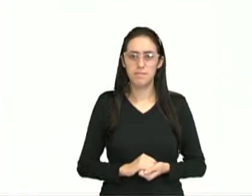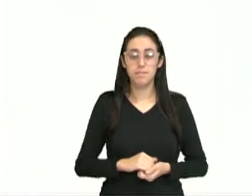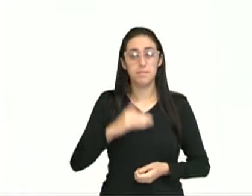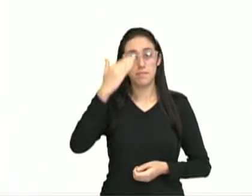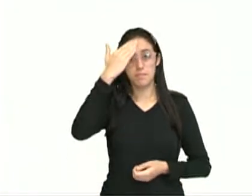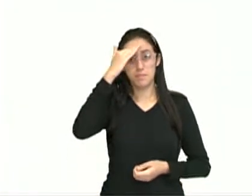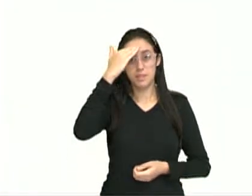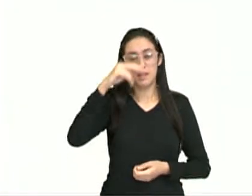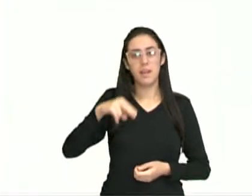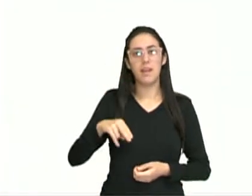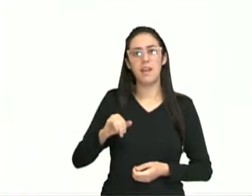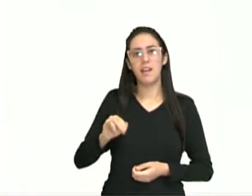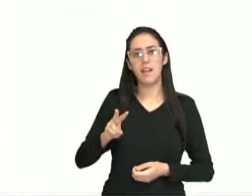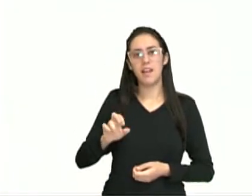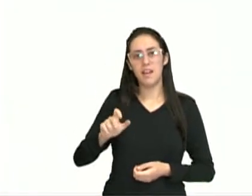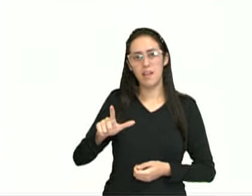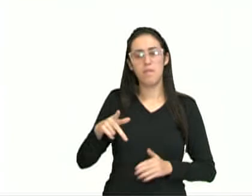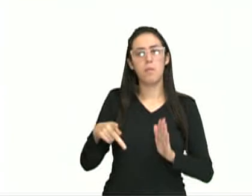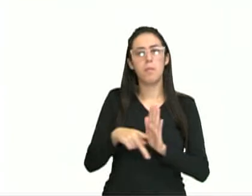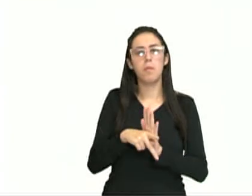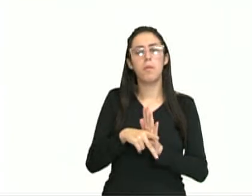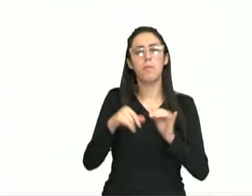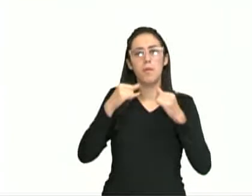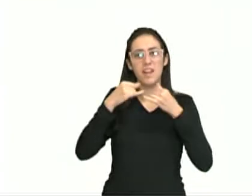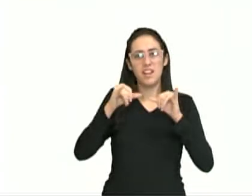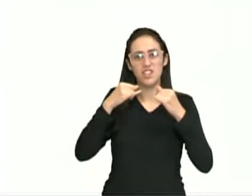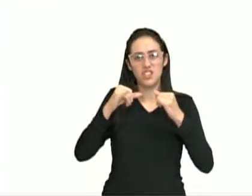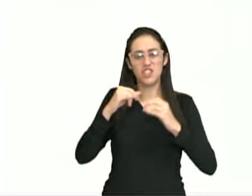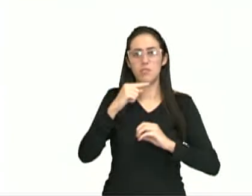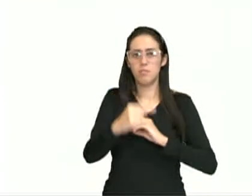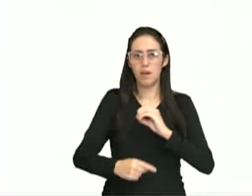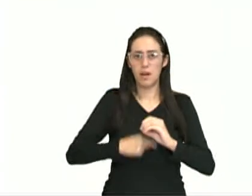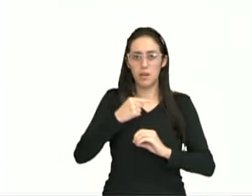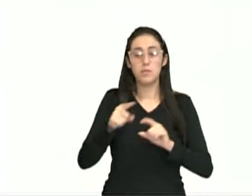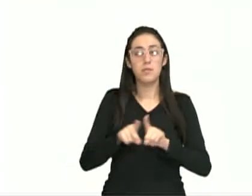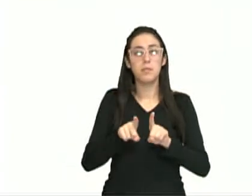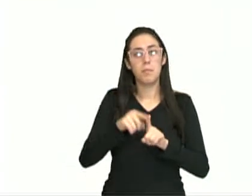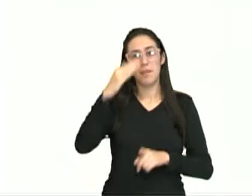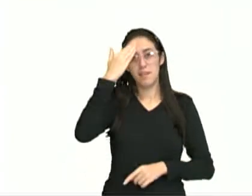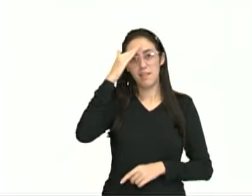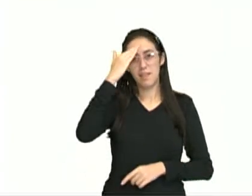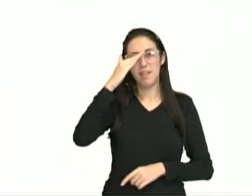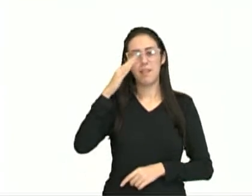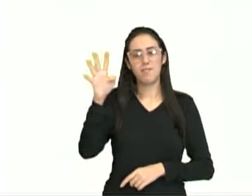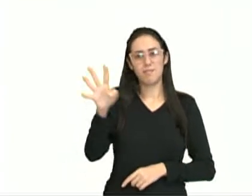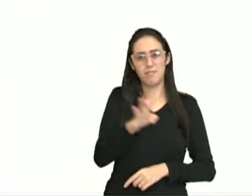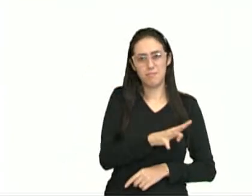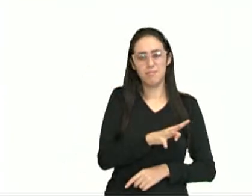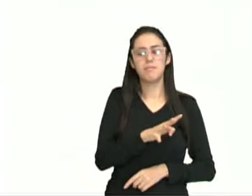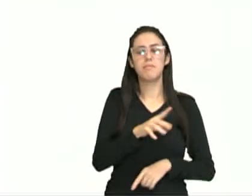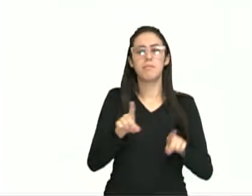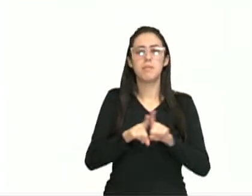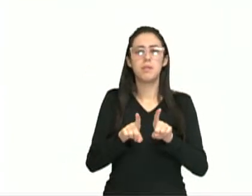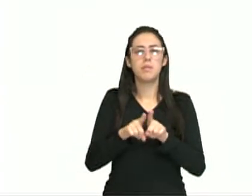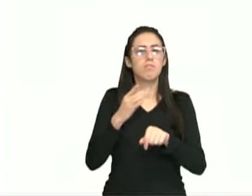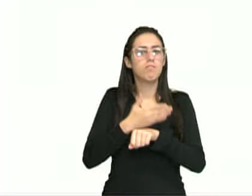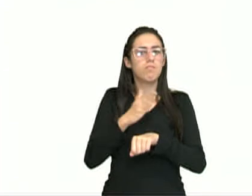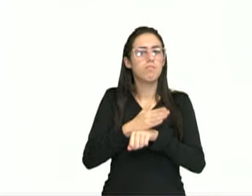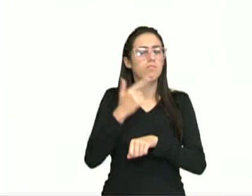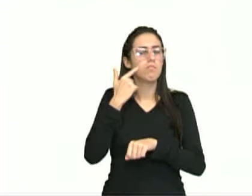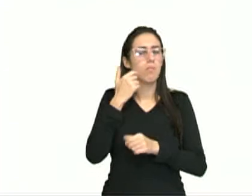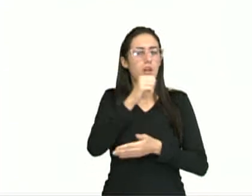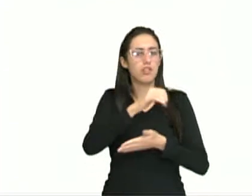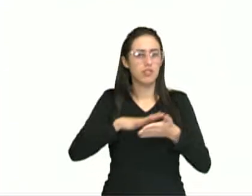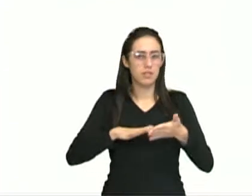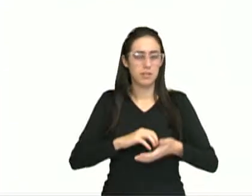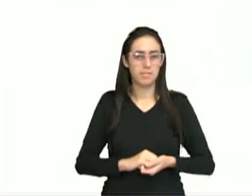níveis e subníveis de energia de um átomo, entender o diagrama de Linus-Pauling e praticar o conhecimento com atividades.